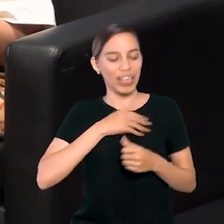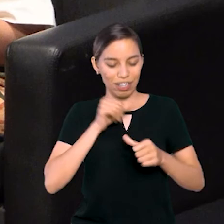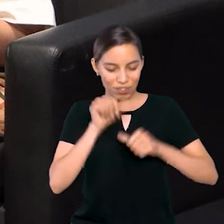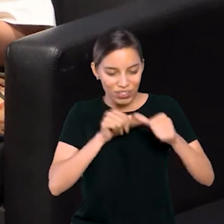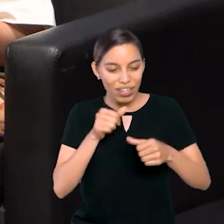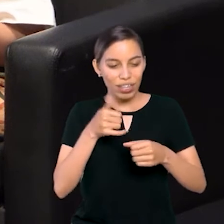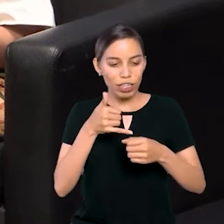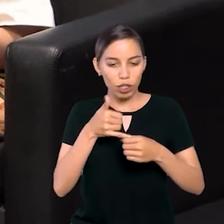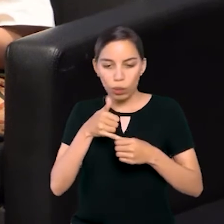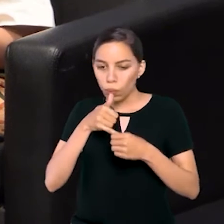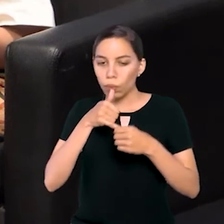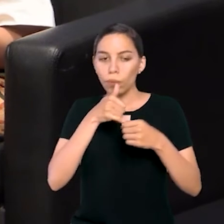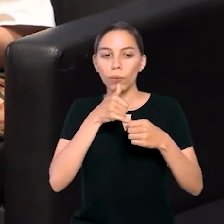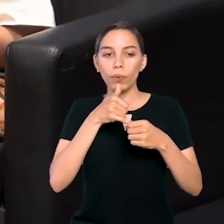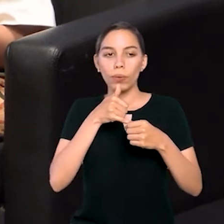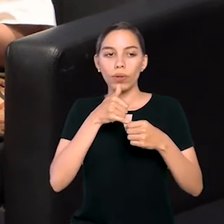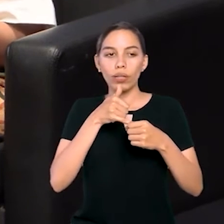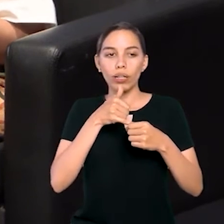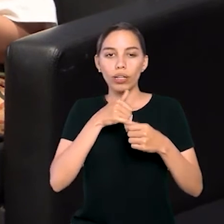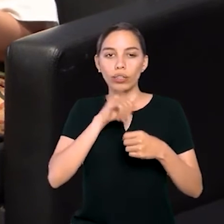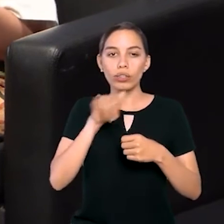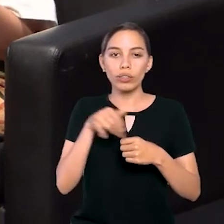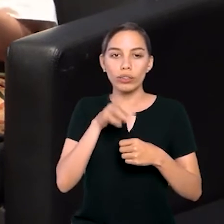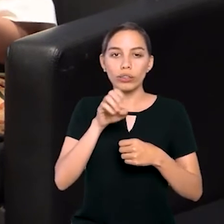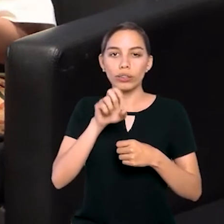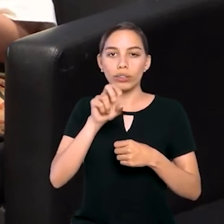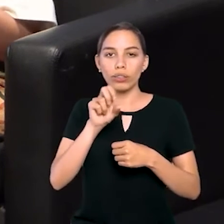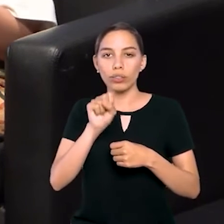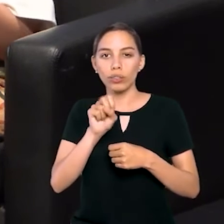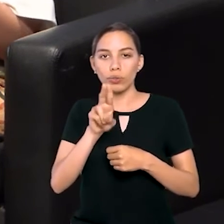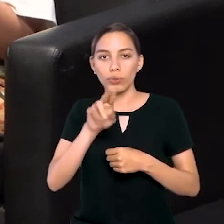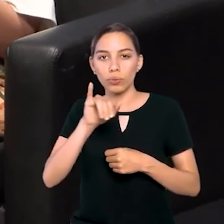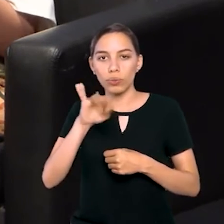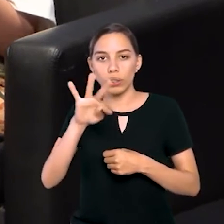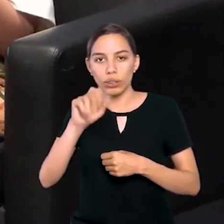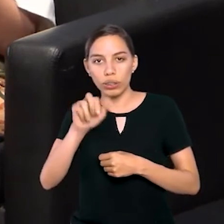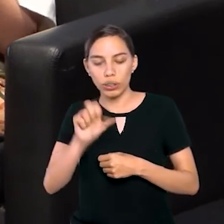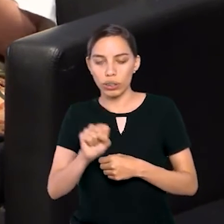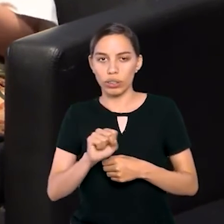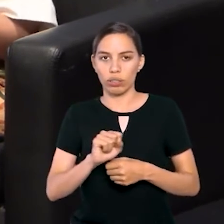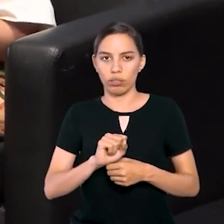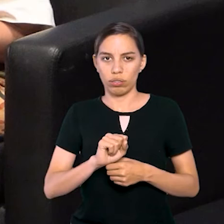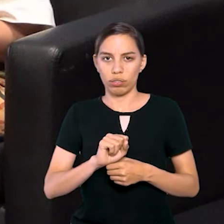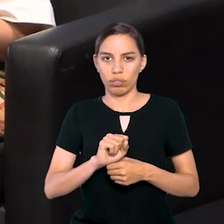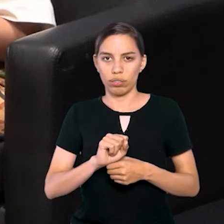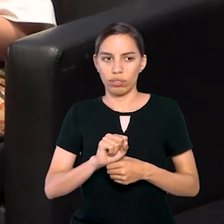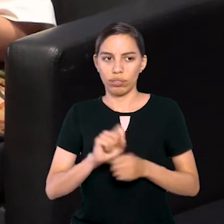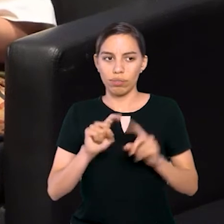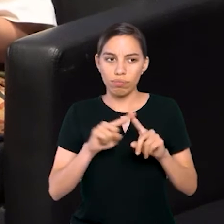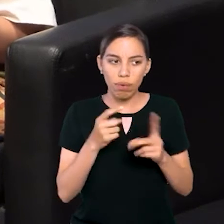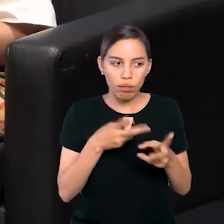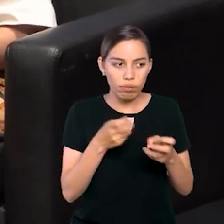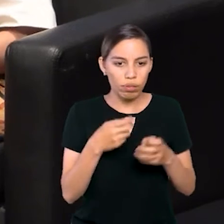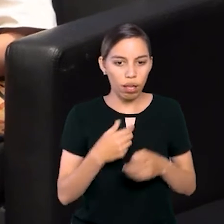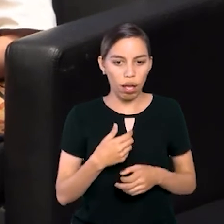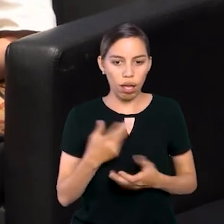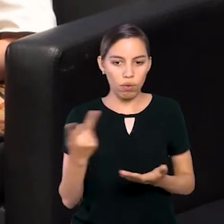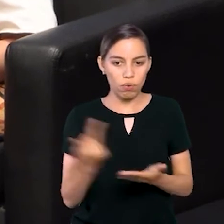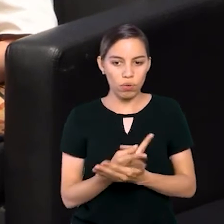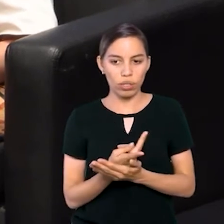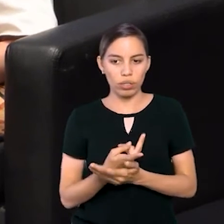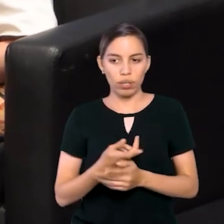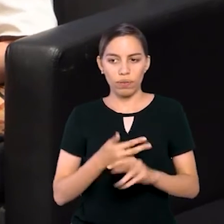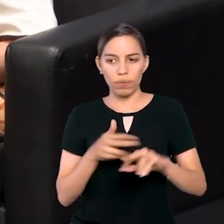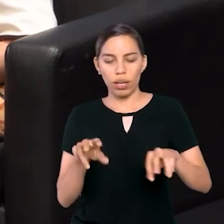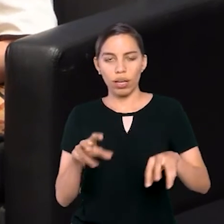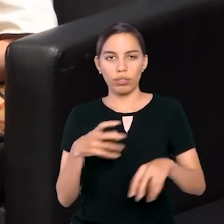nomearam como bebida dos jesuítas, né? E eu acho que isso acontece de muitas formas, com algo que eu